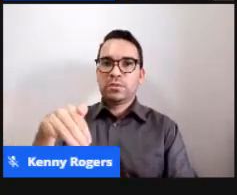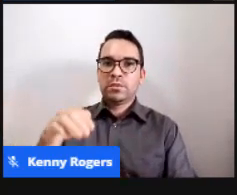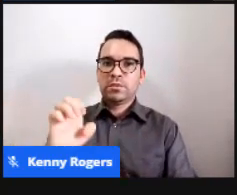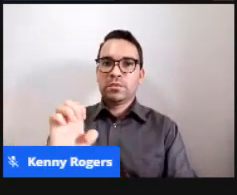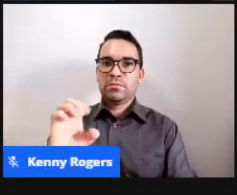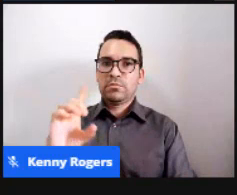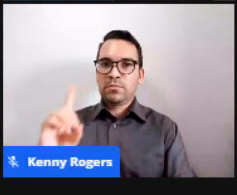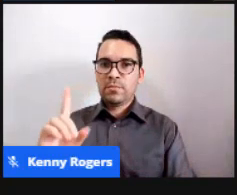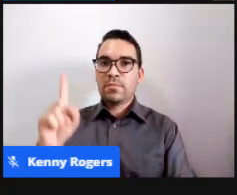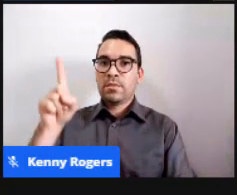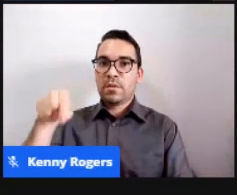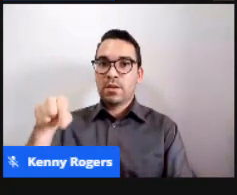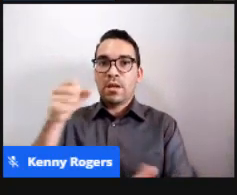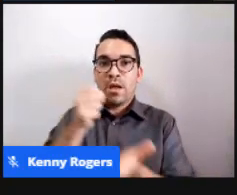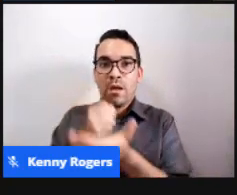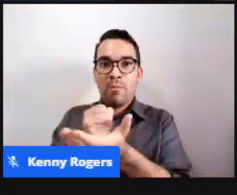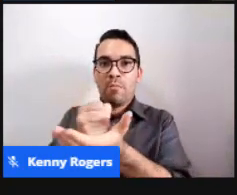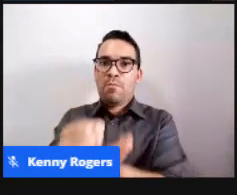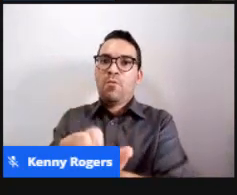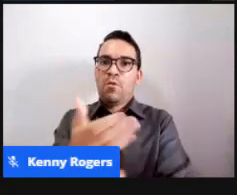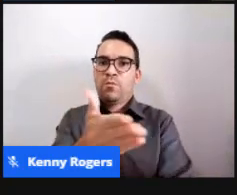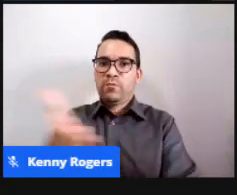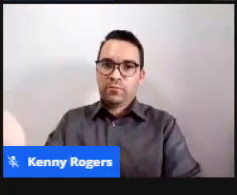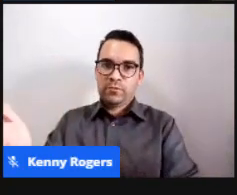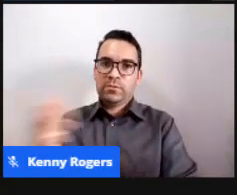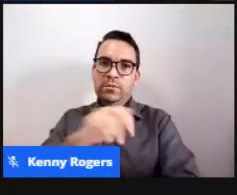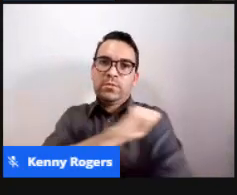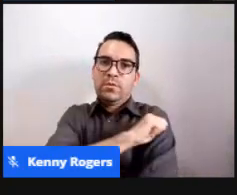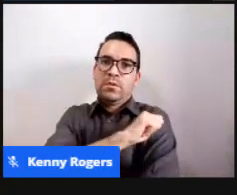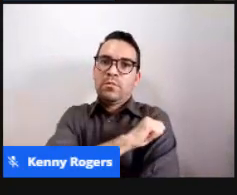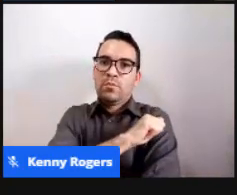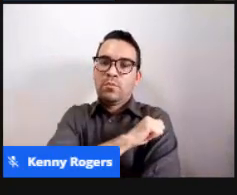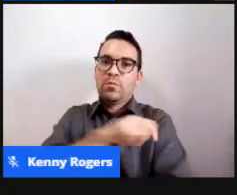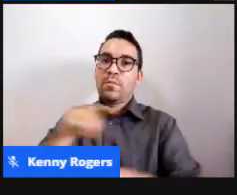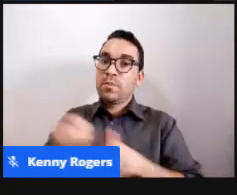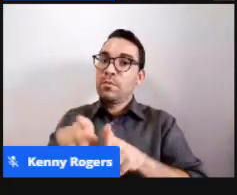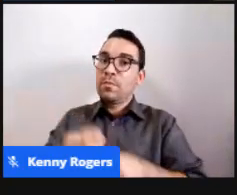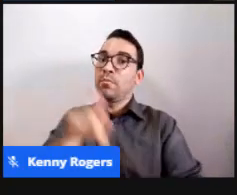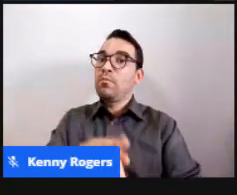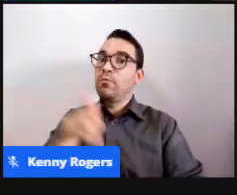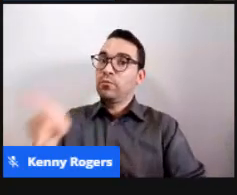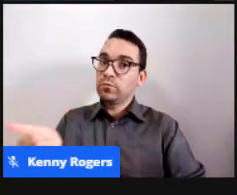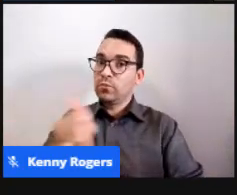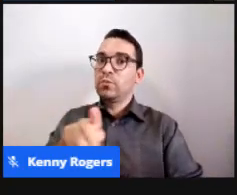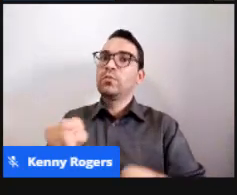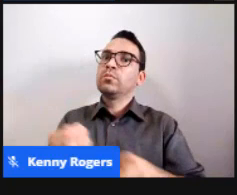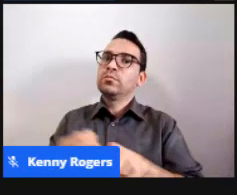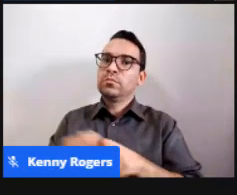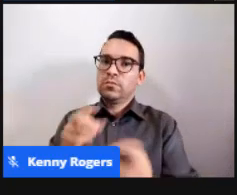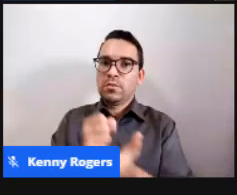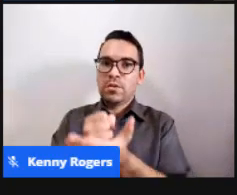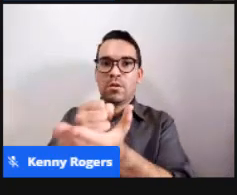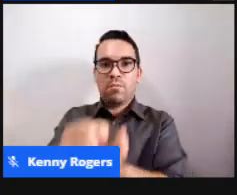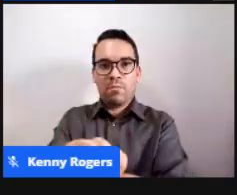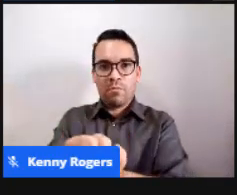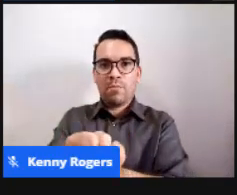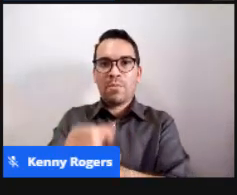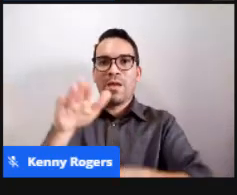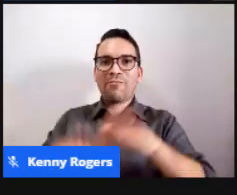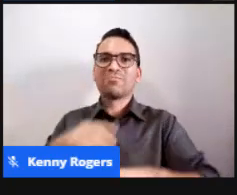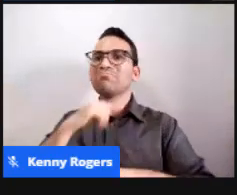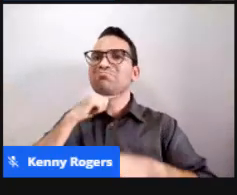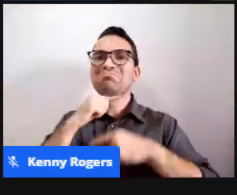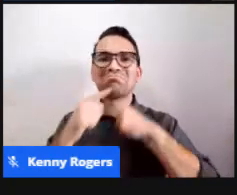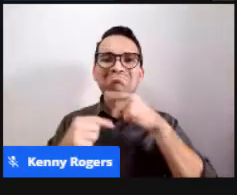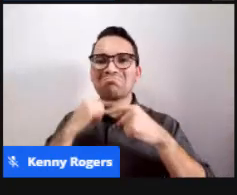bom? Em todos, daquilo que é possível que a gente consiga. E aquilo que a gente não consegue, a gente corre atrás. É assim que a